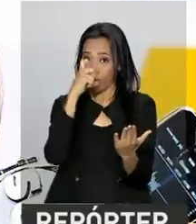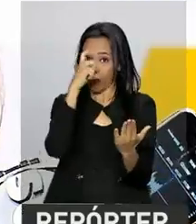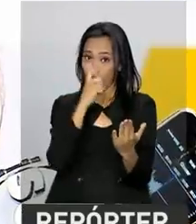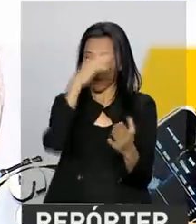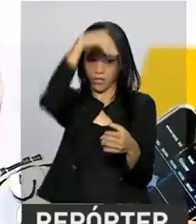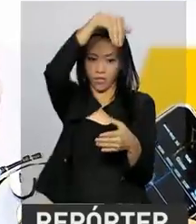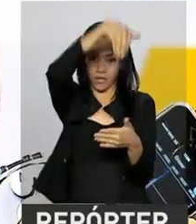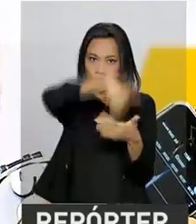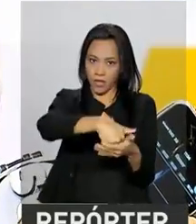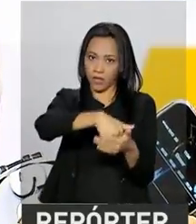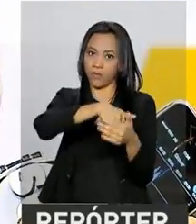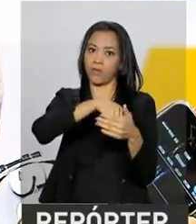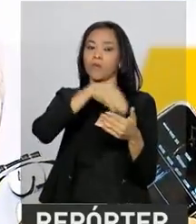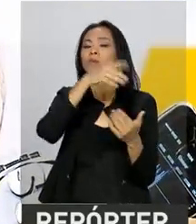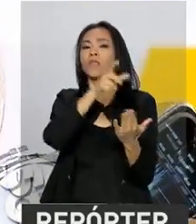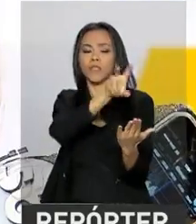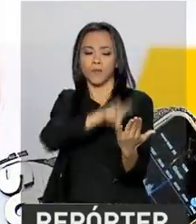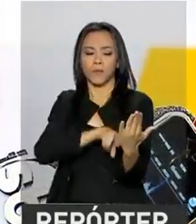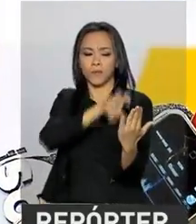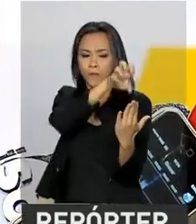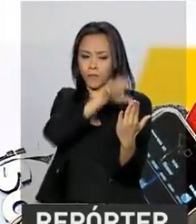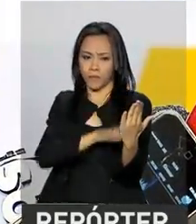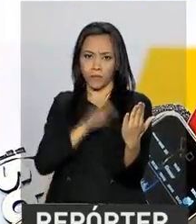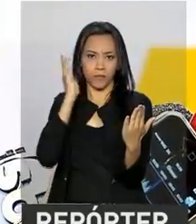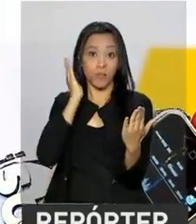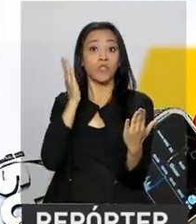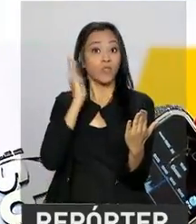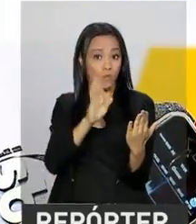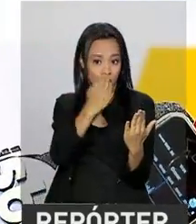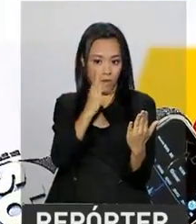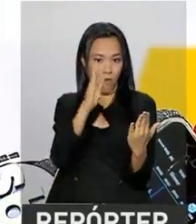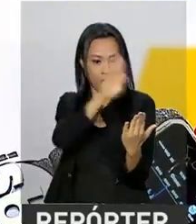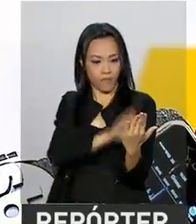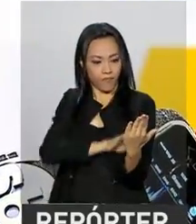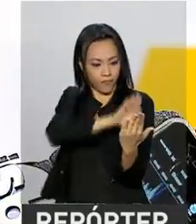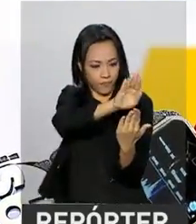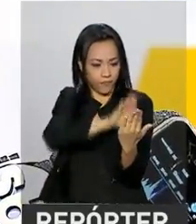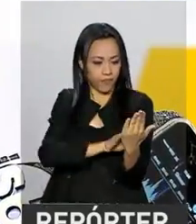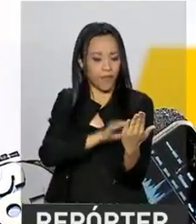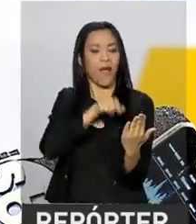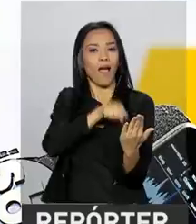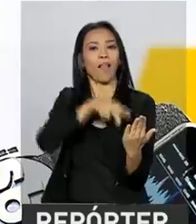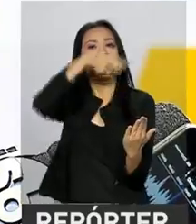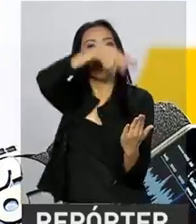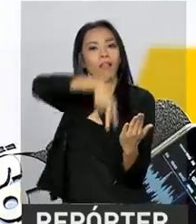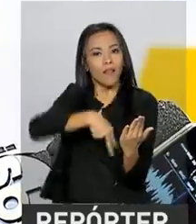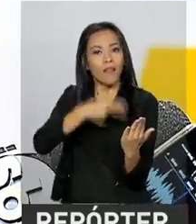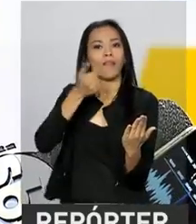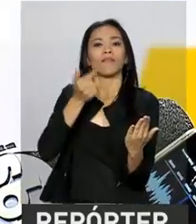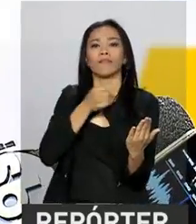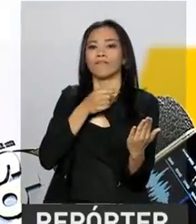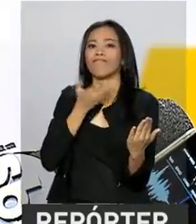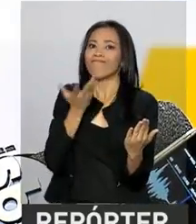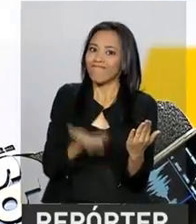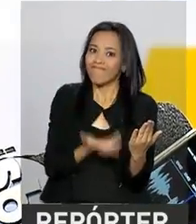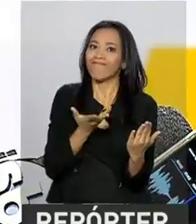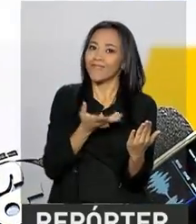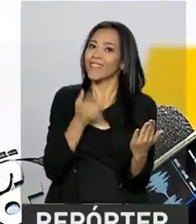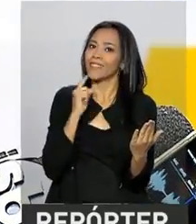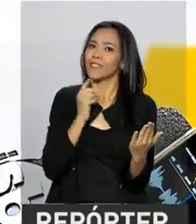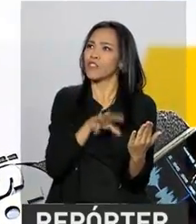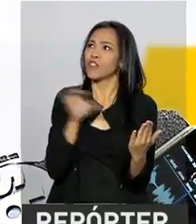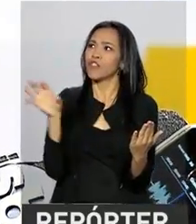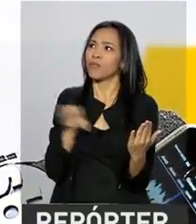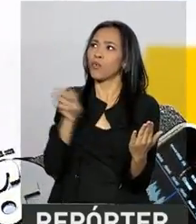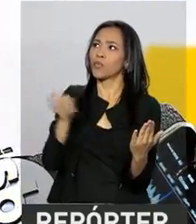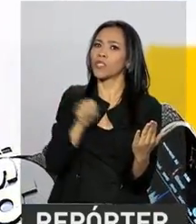banco de dados e a lida de uma forma offline você pode colocar seu celular no modo avião se tiver baixo ele lê automaticamente e busca aquele dado